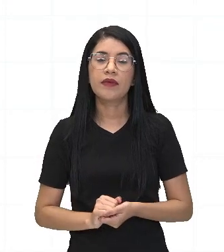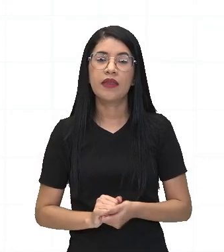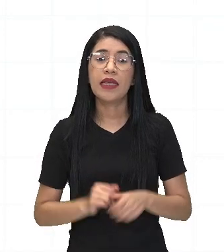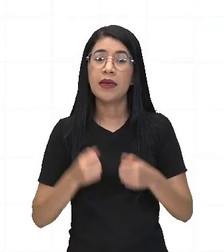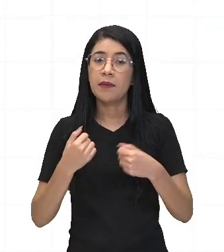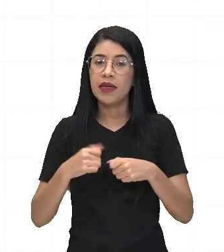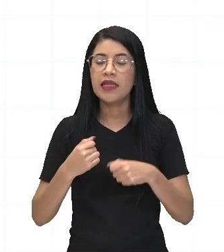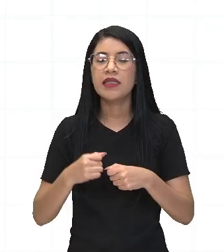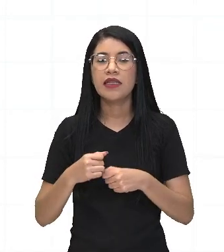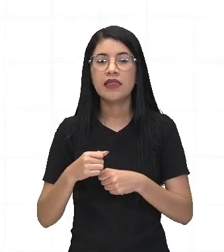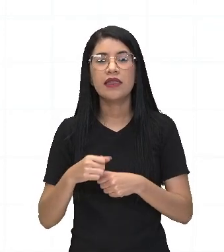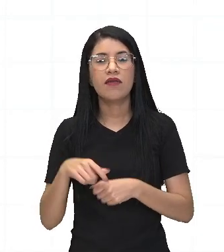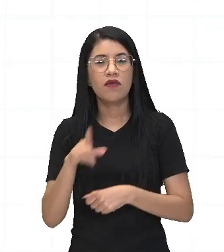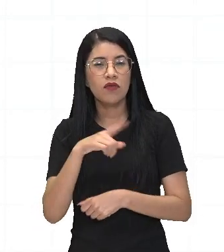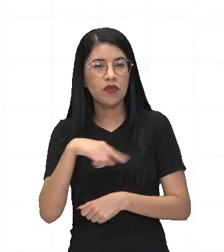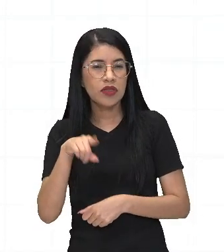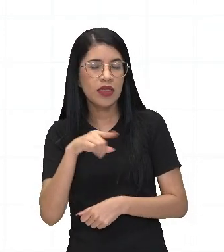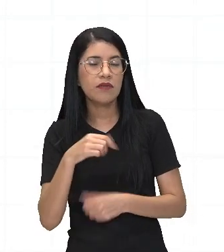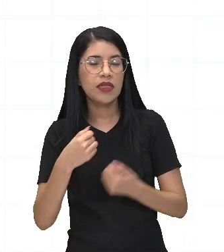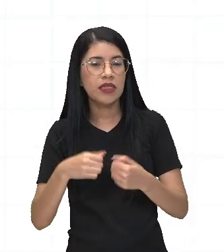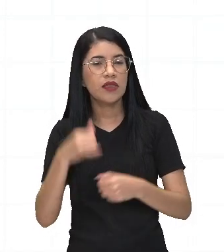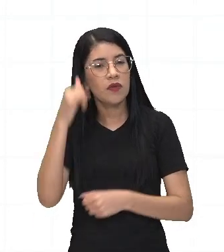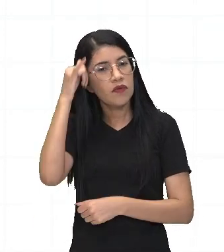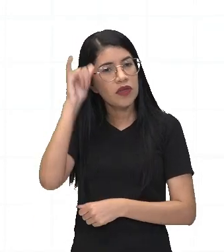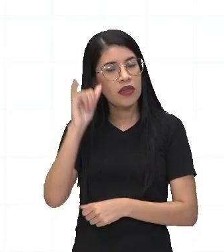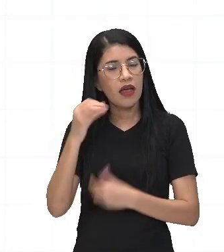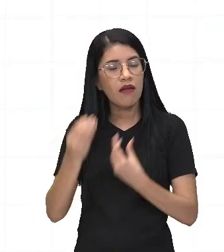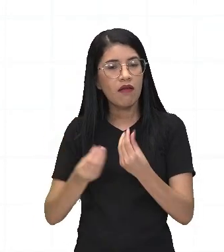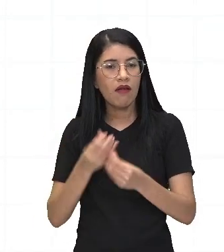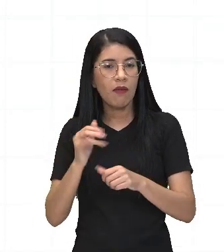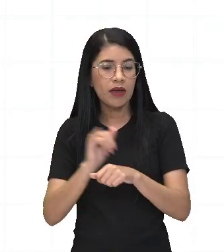por você, tá? Devem ser...